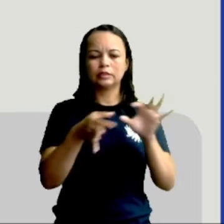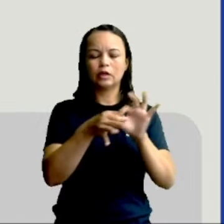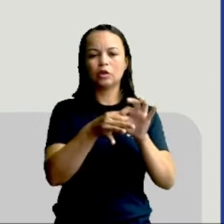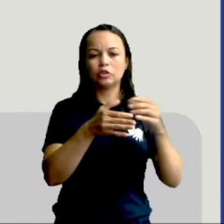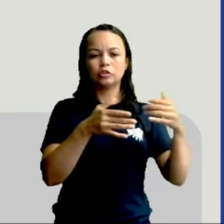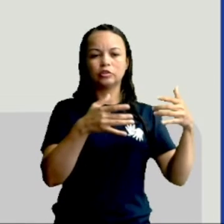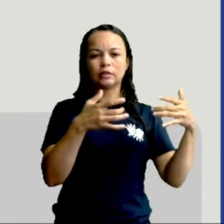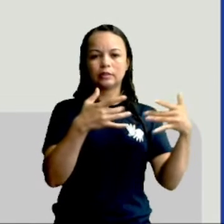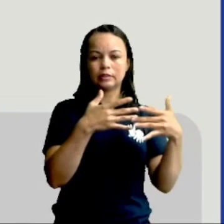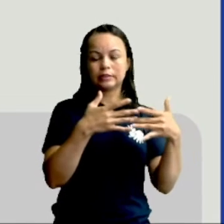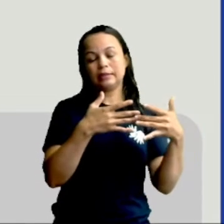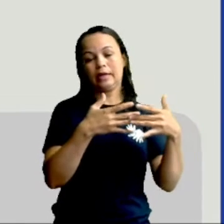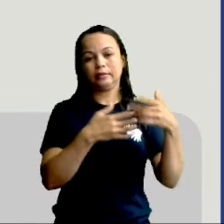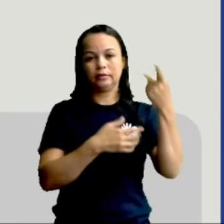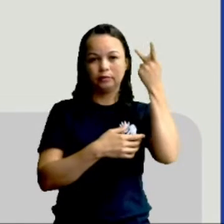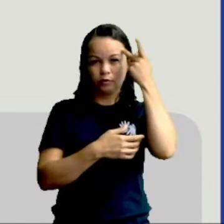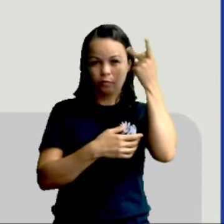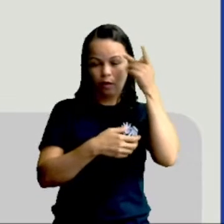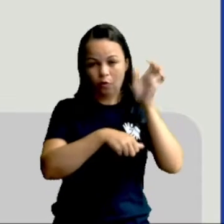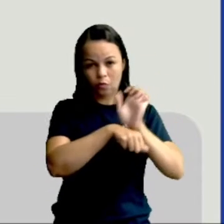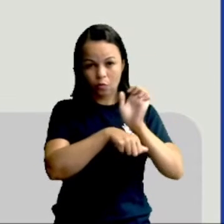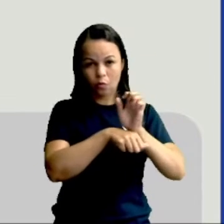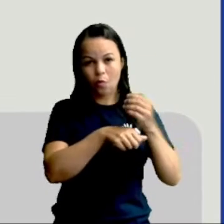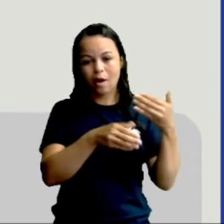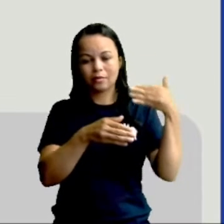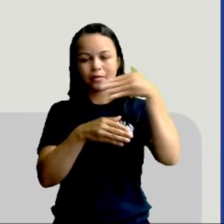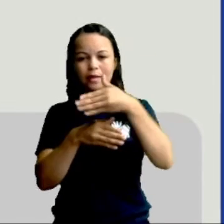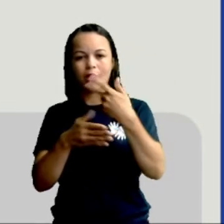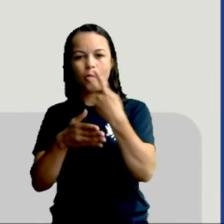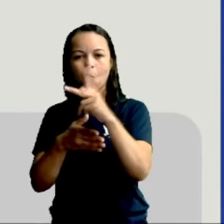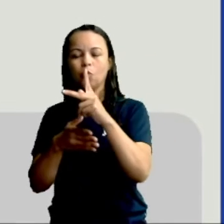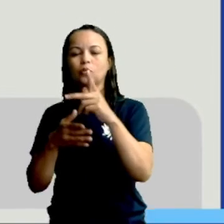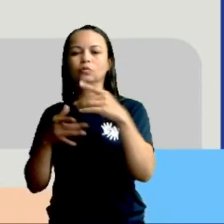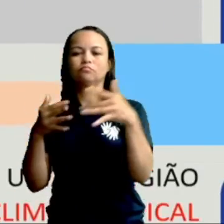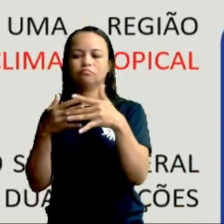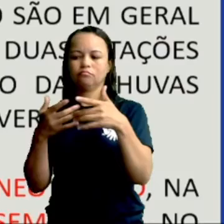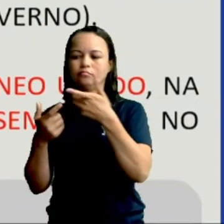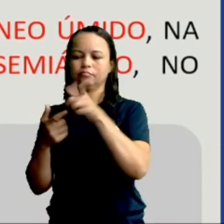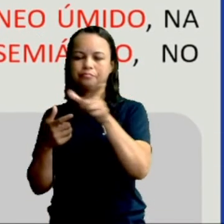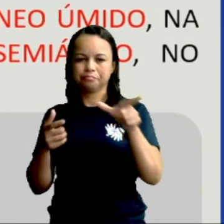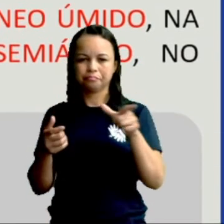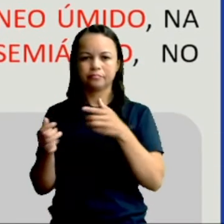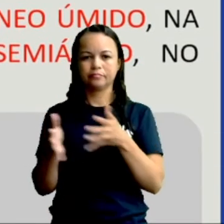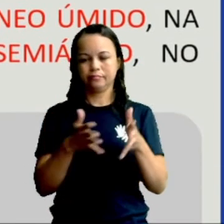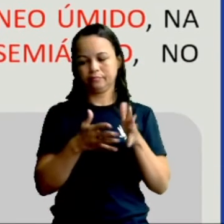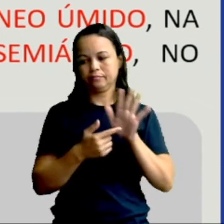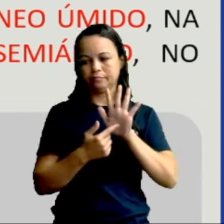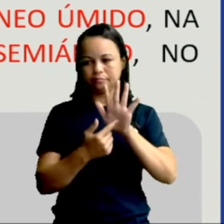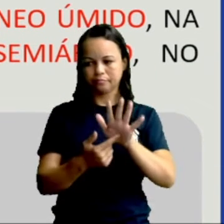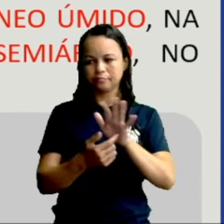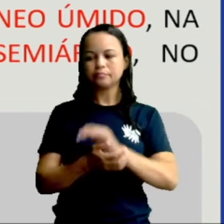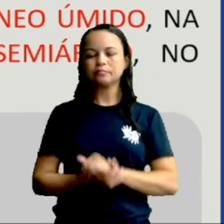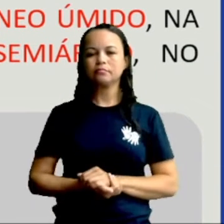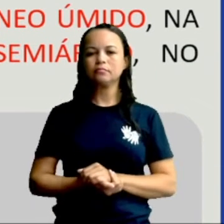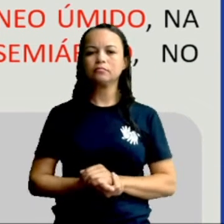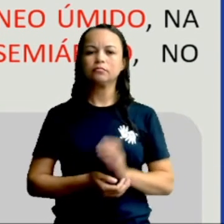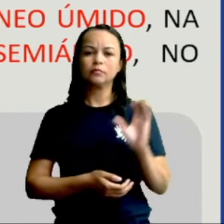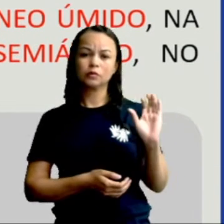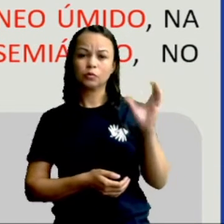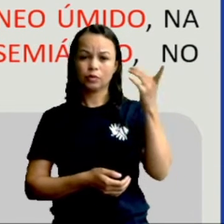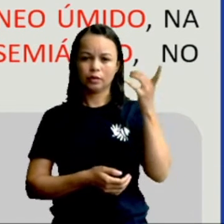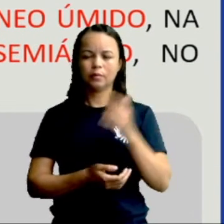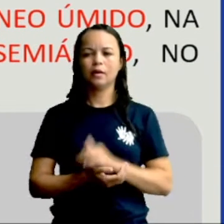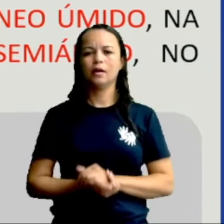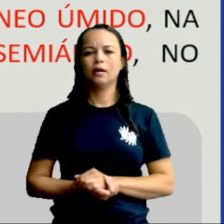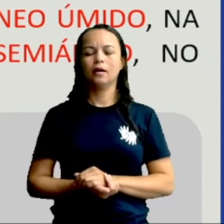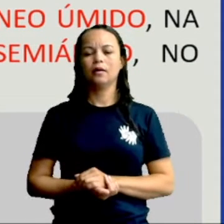a outros estados. Aí na imagem você tem um pedacinho do rio Tietê. Sobre o clima. O